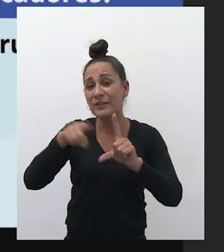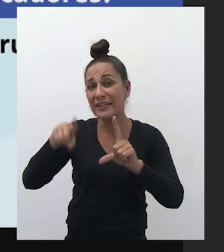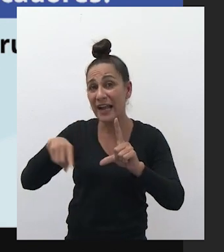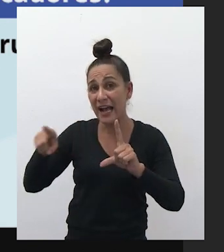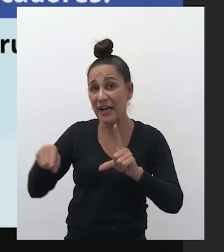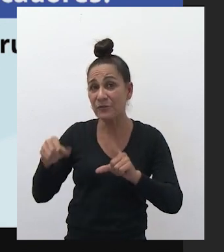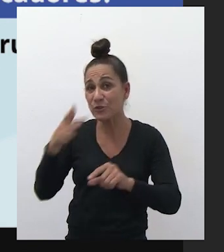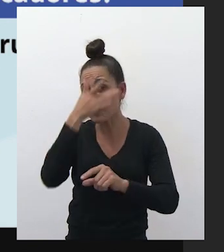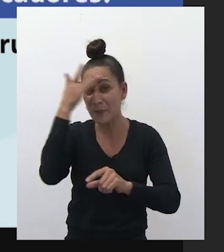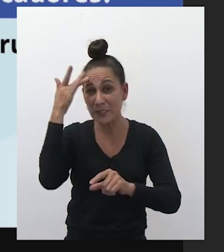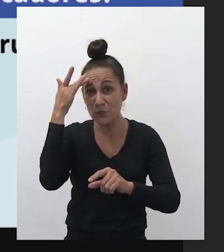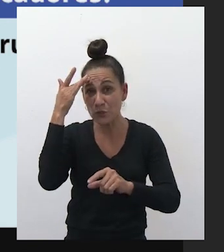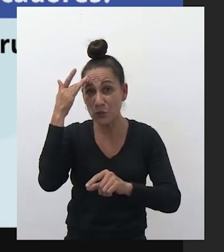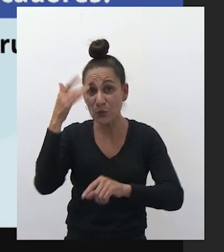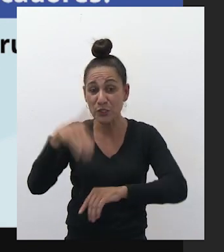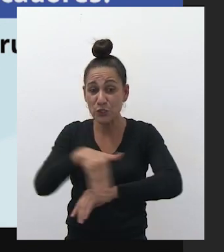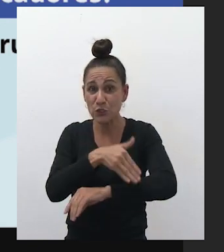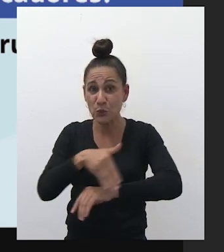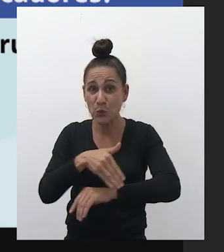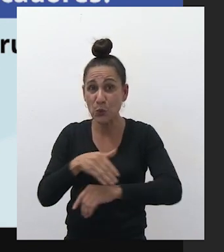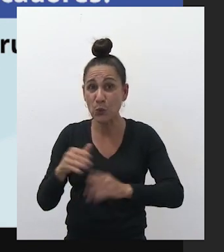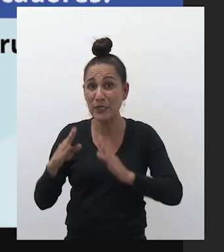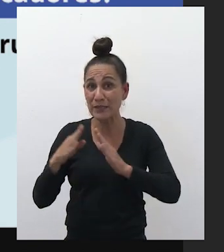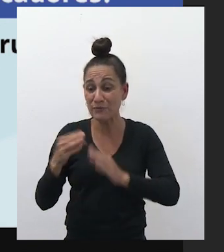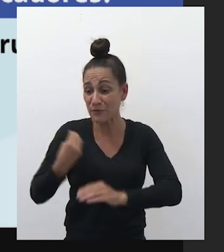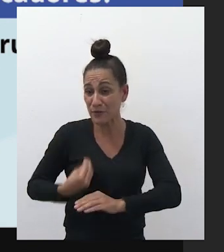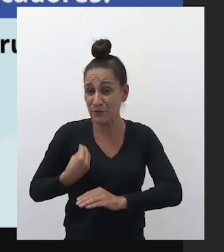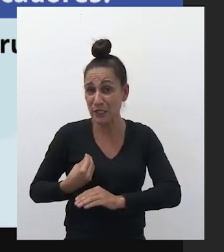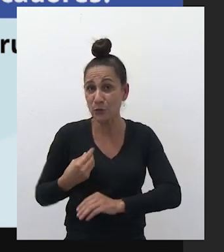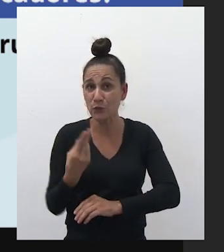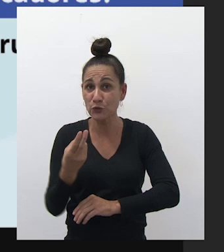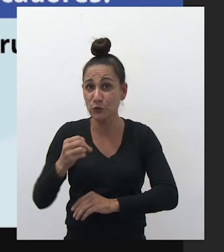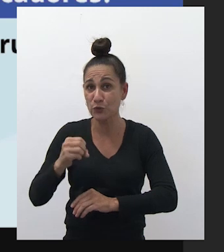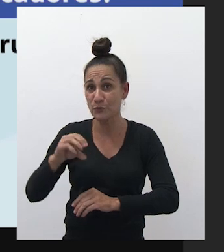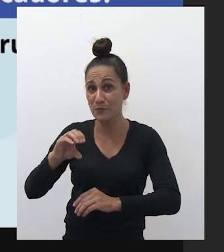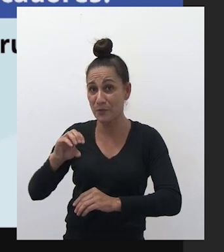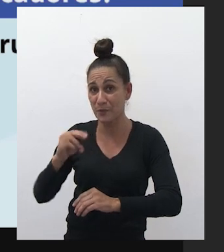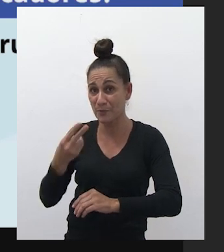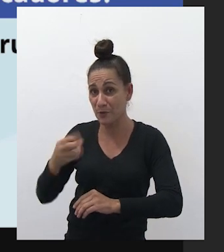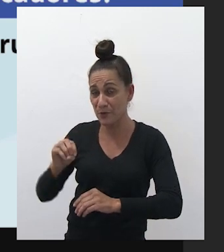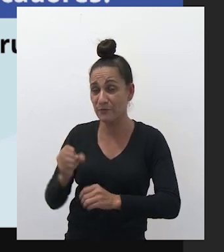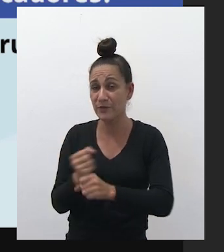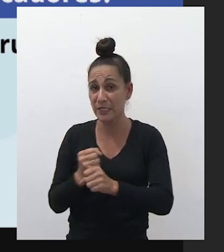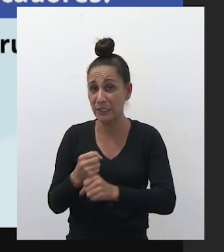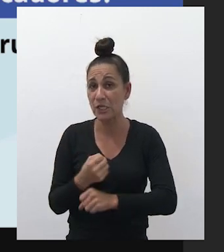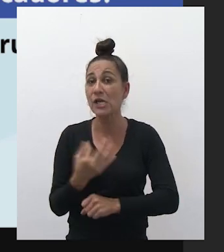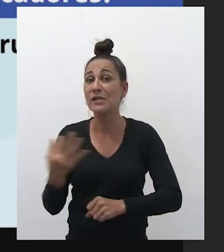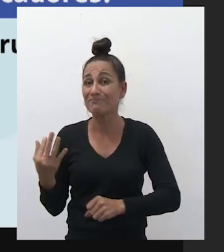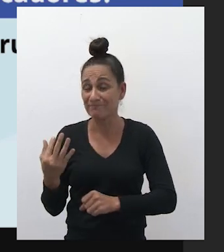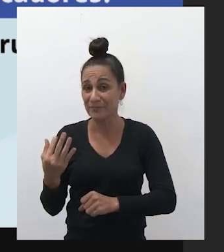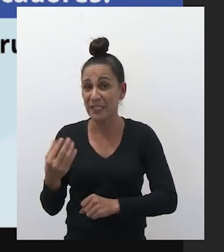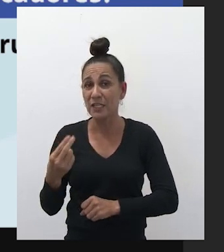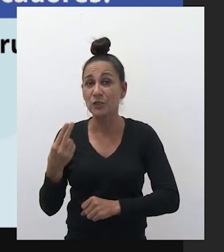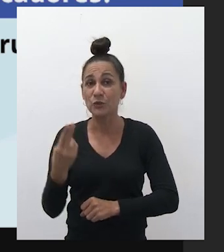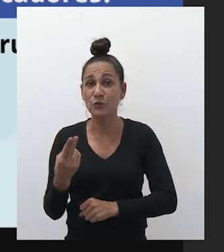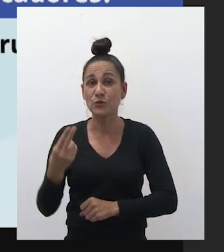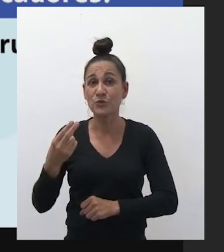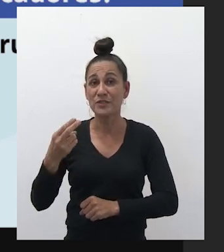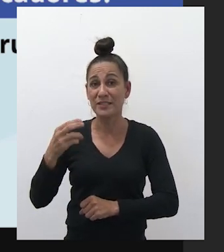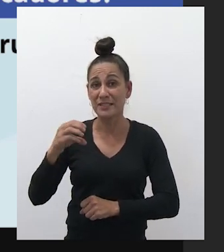pessoas em situação de rua para o ano de 2020, estou com os números aqui, é de 221